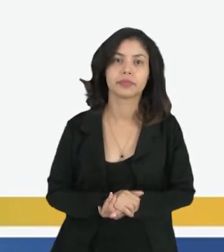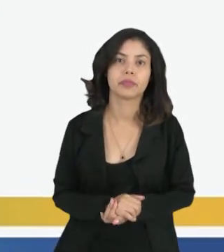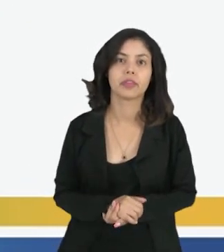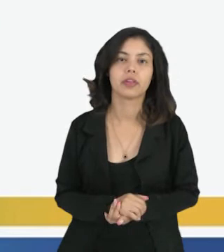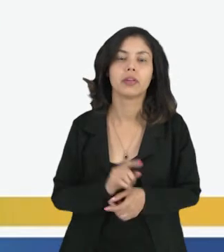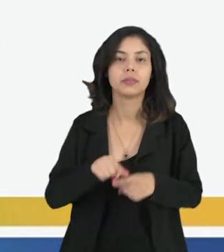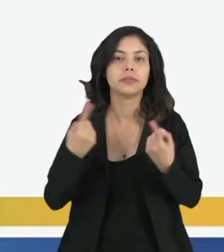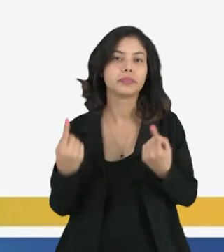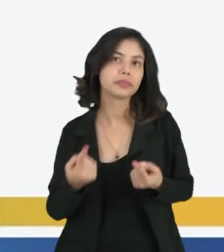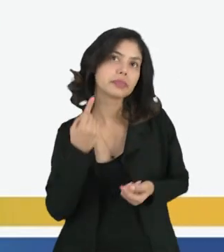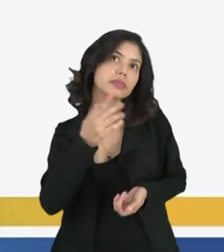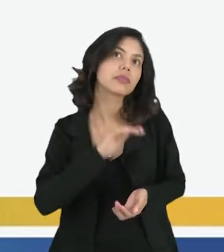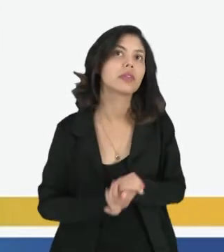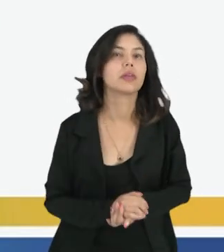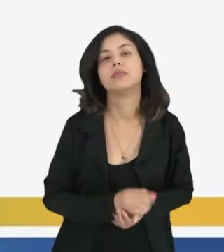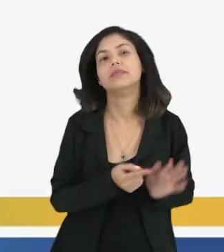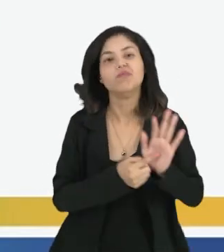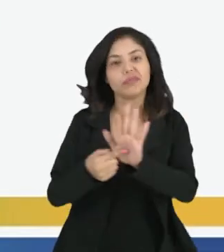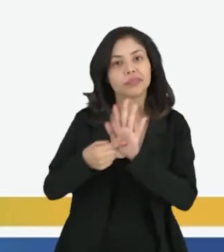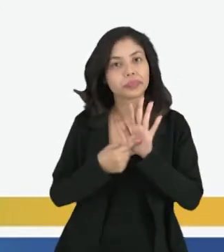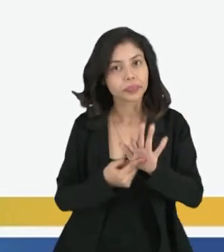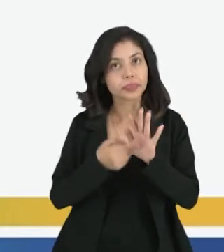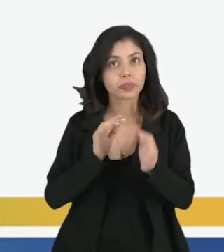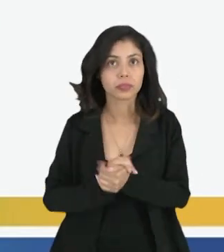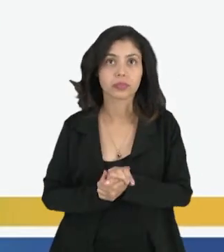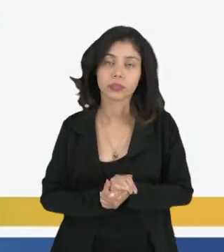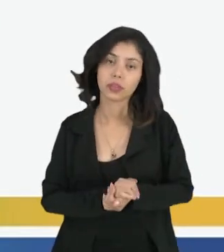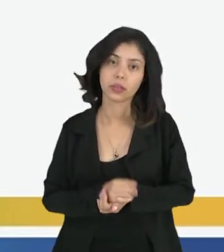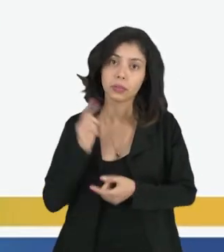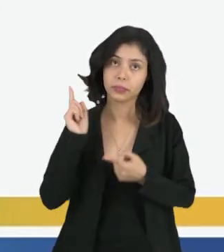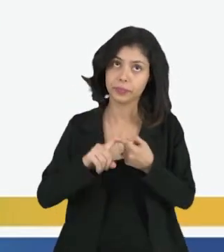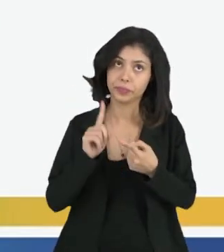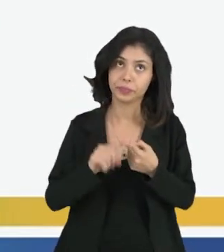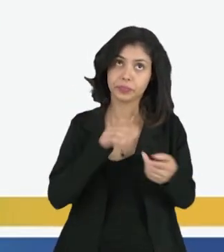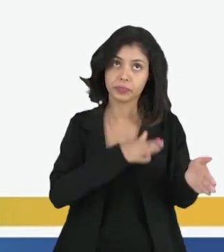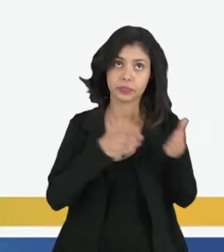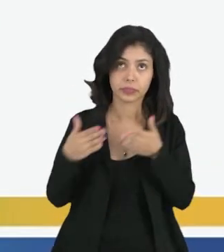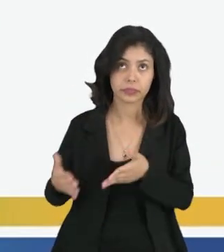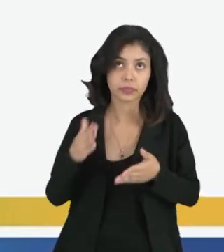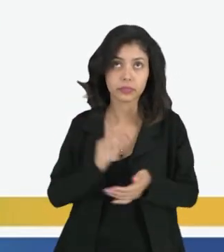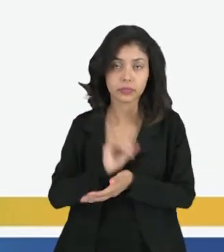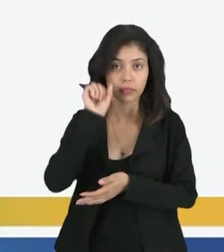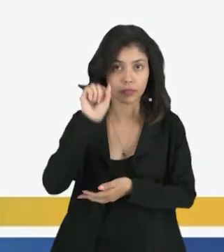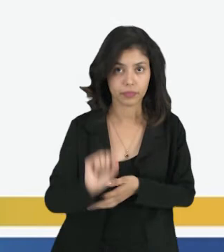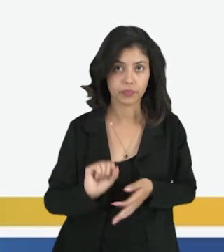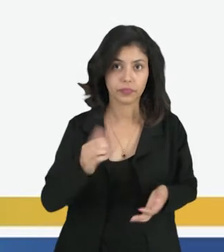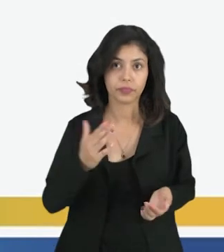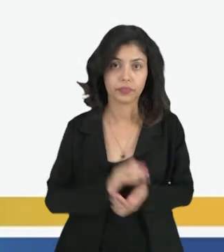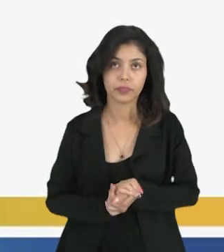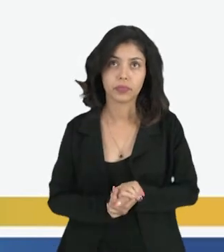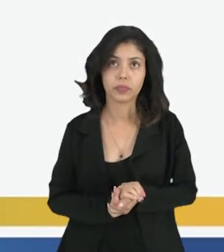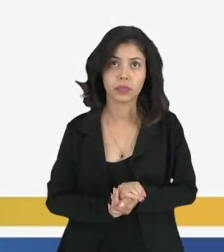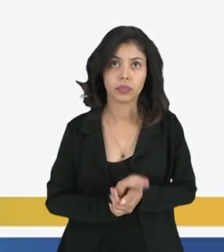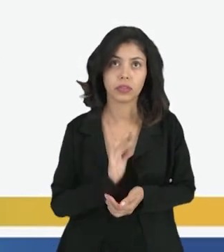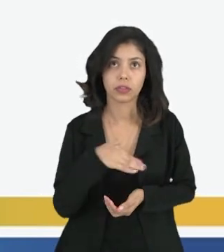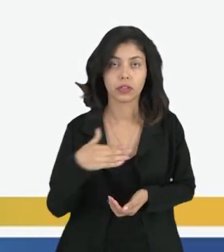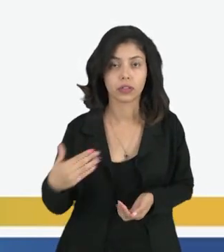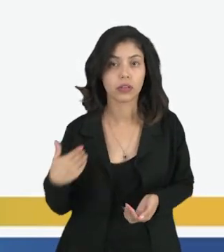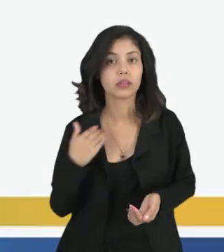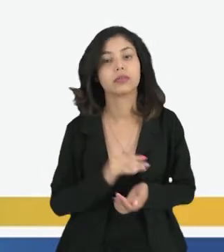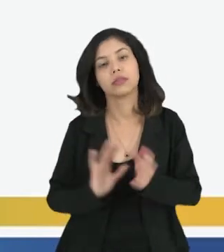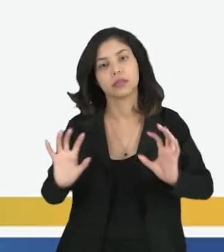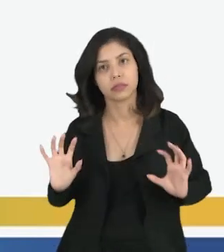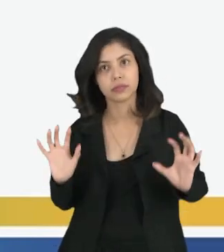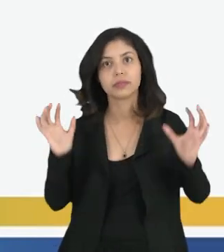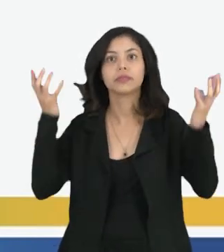aí, mais uma vez, estamos mostrando o mapa figura número 1, onde está essa parte da Europa do Sul. Quanto ao clima, você